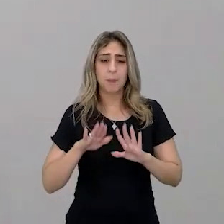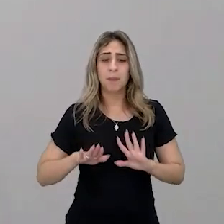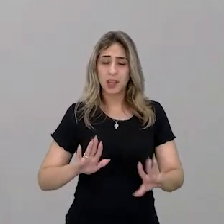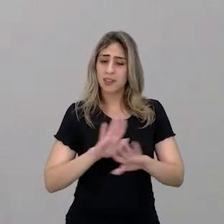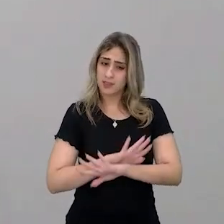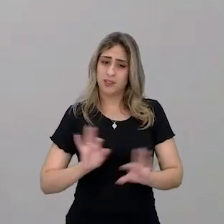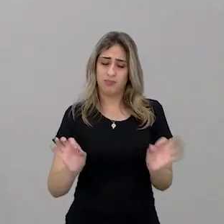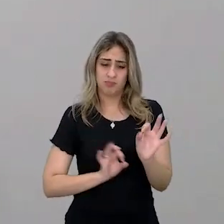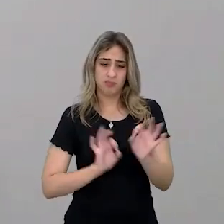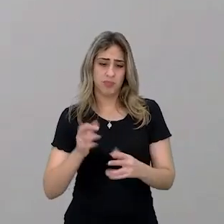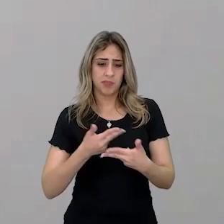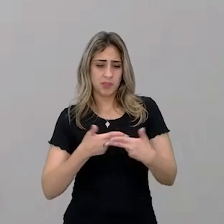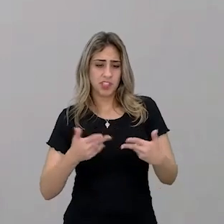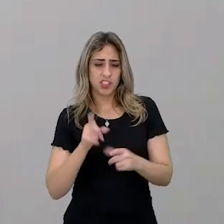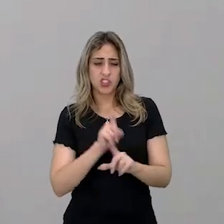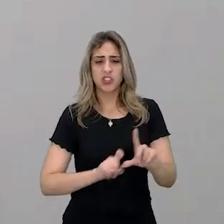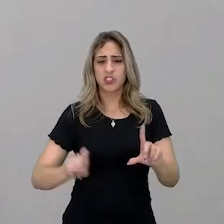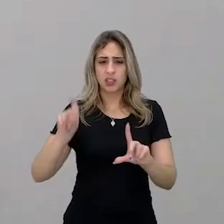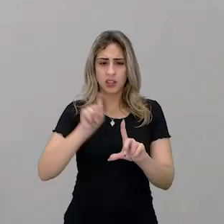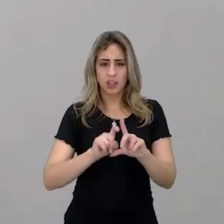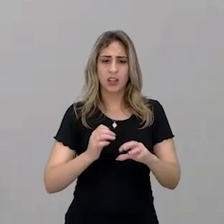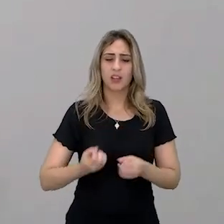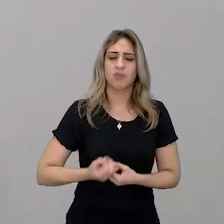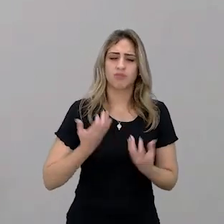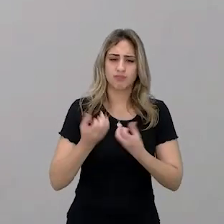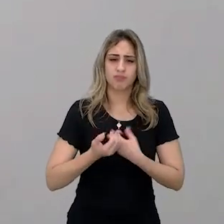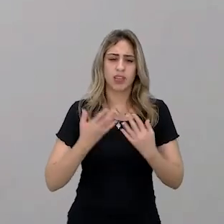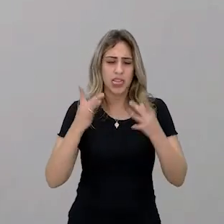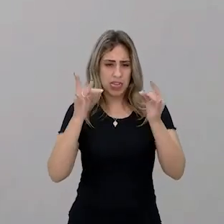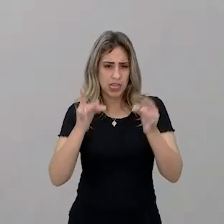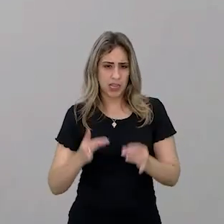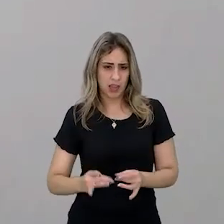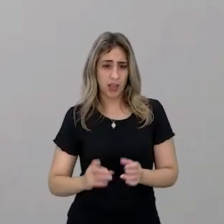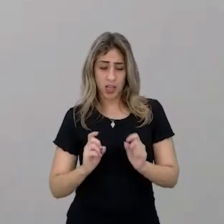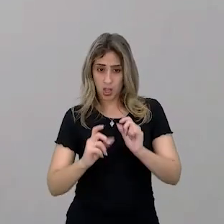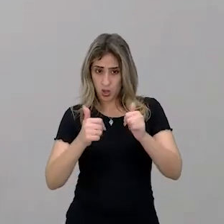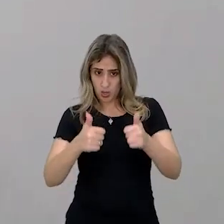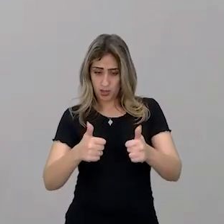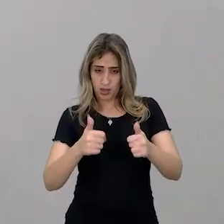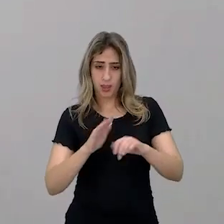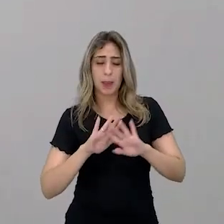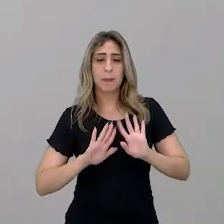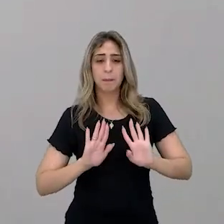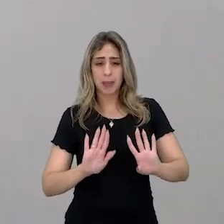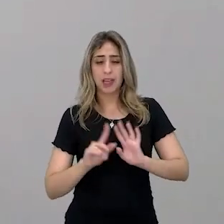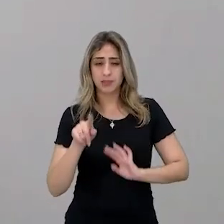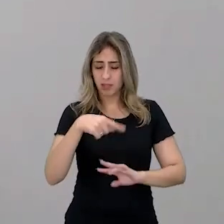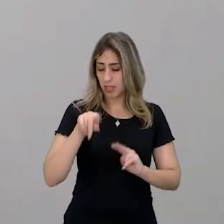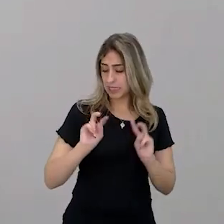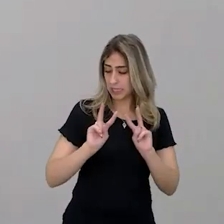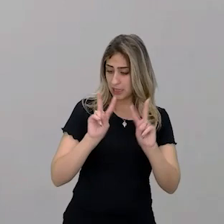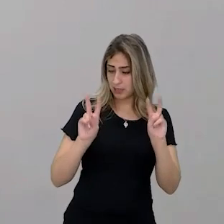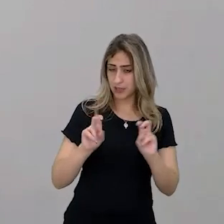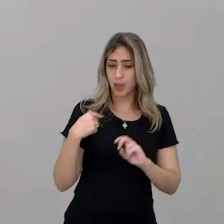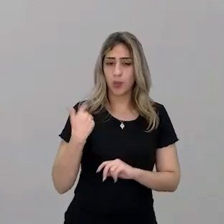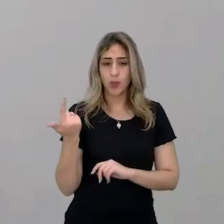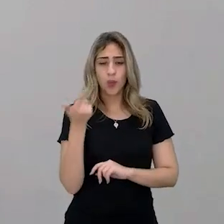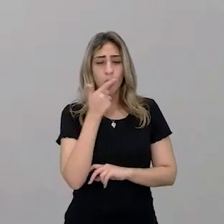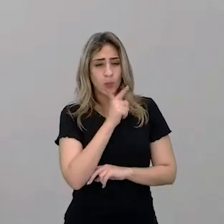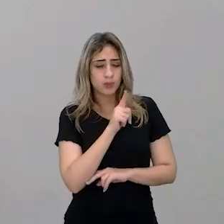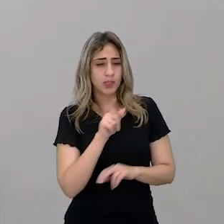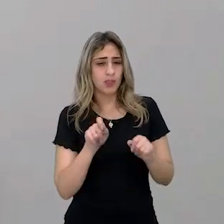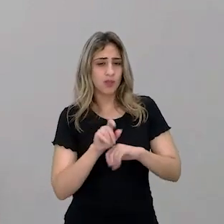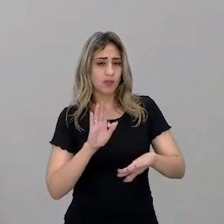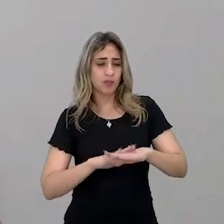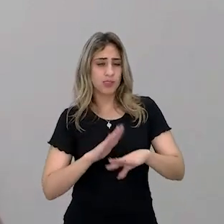sem nenhuma coisa digital, informatizada, tudo bem? E nessa questão, eu consigo fazer